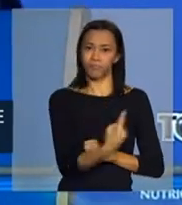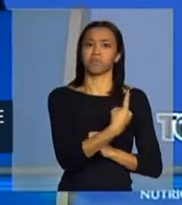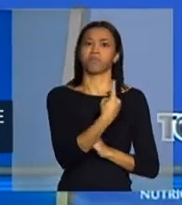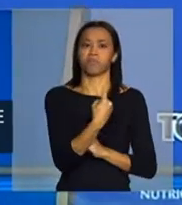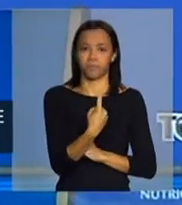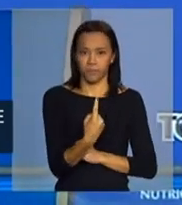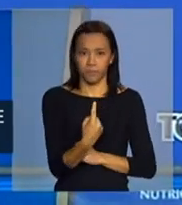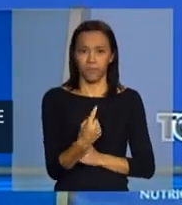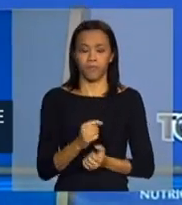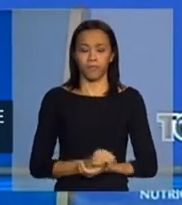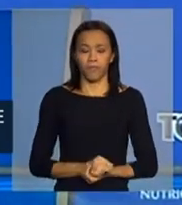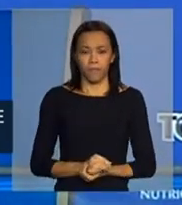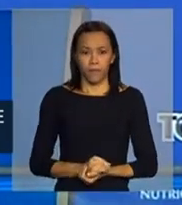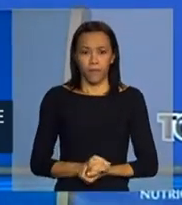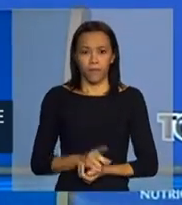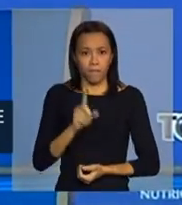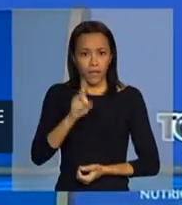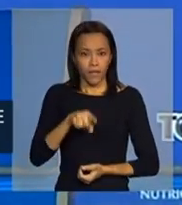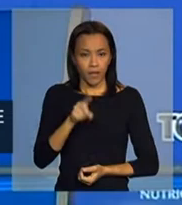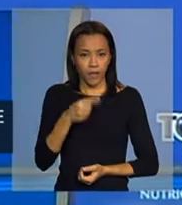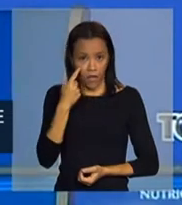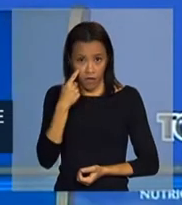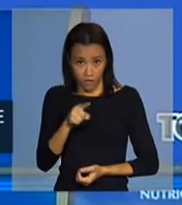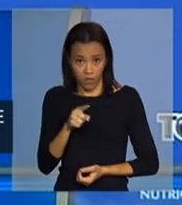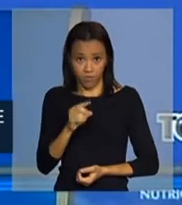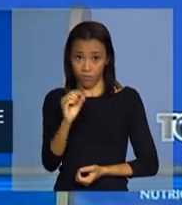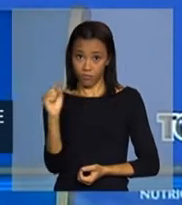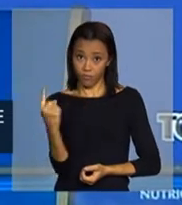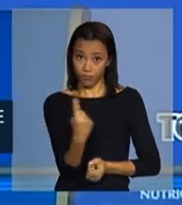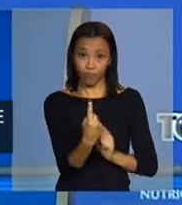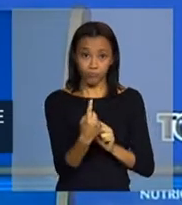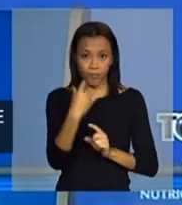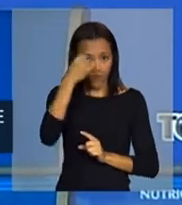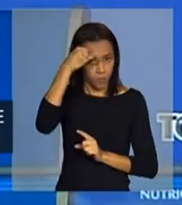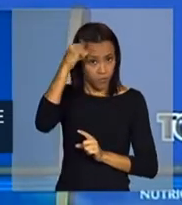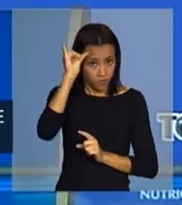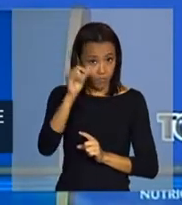de rebanho zebuíno.